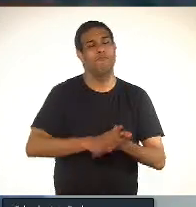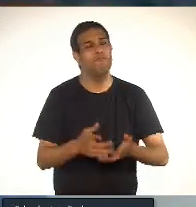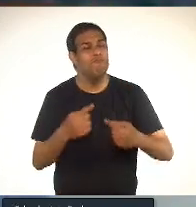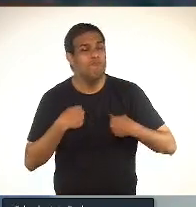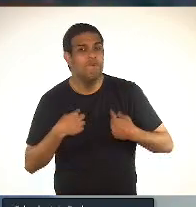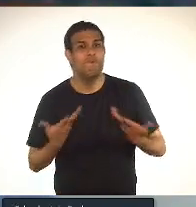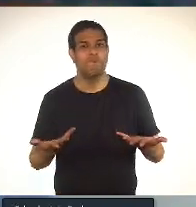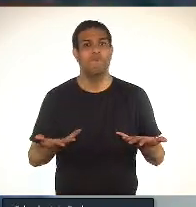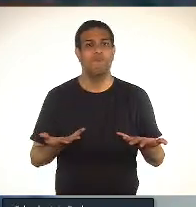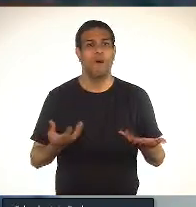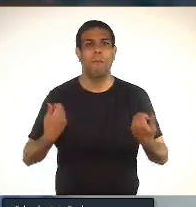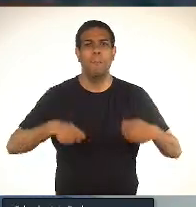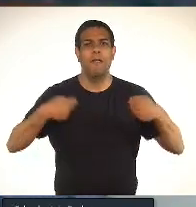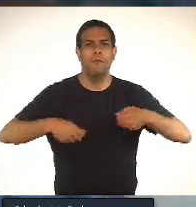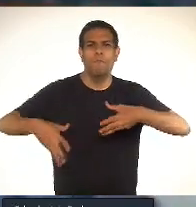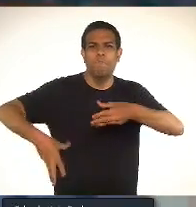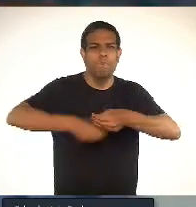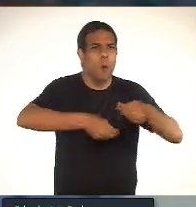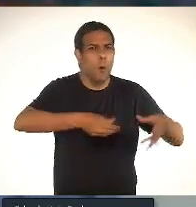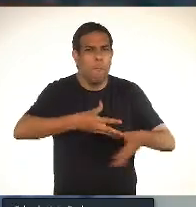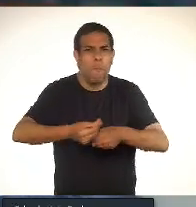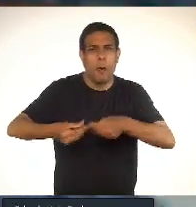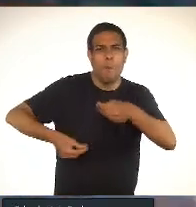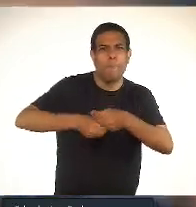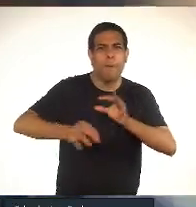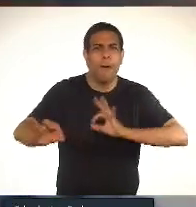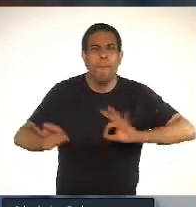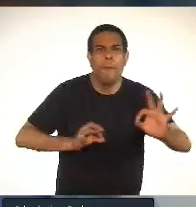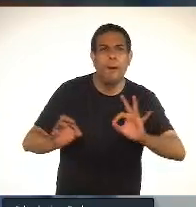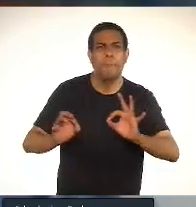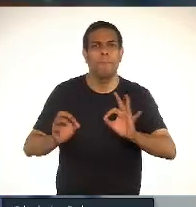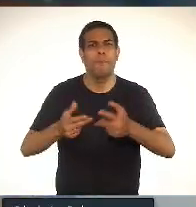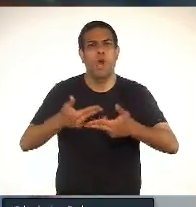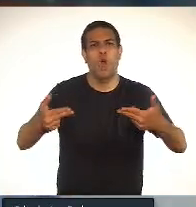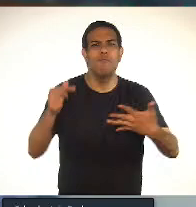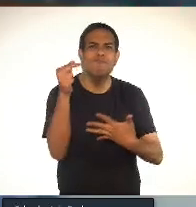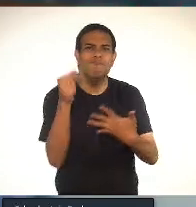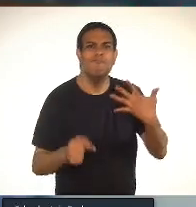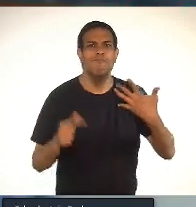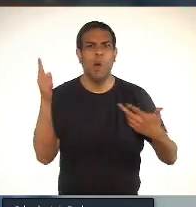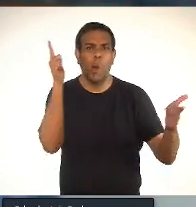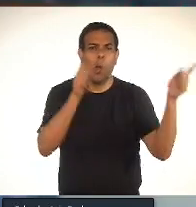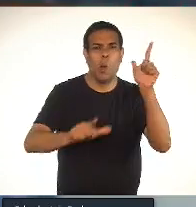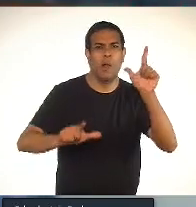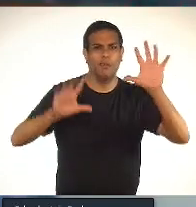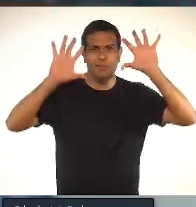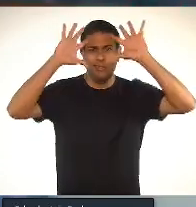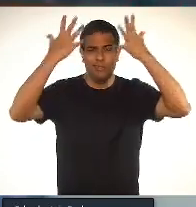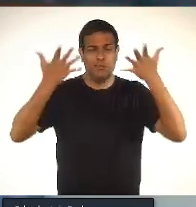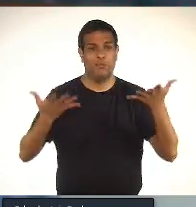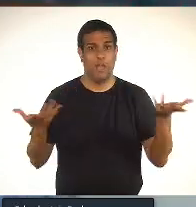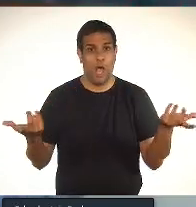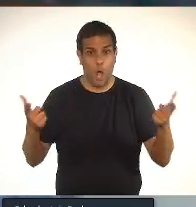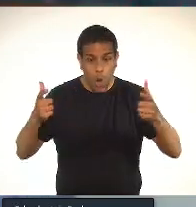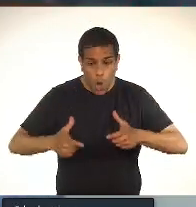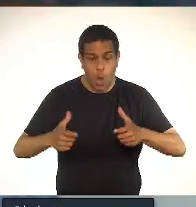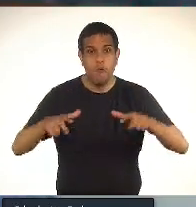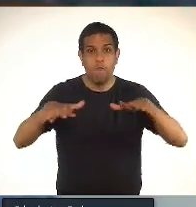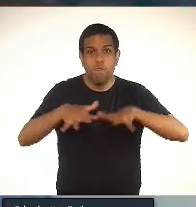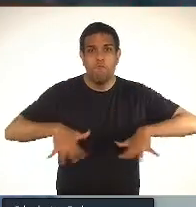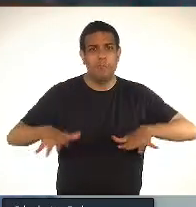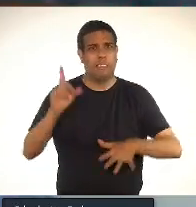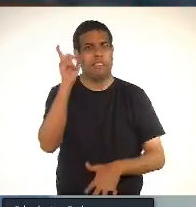Eu tinha que juntar tudo, fazer um grande fundo, reaplicar, investir, porque as saídas locais